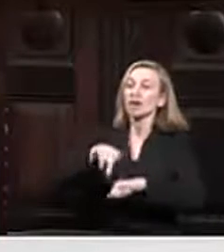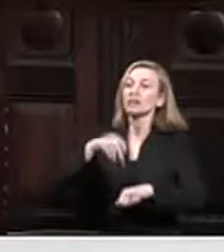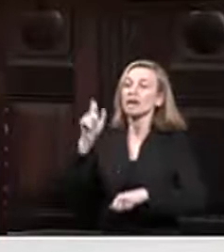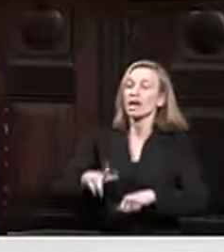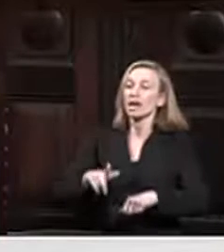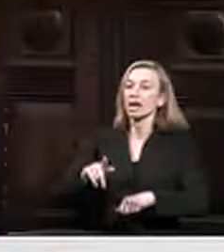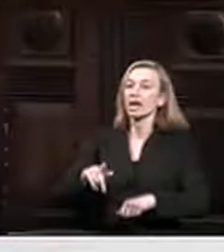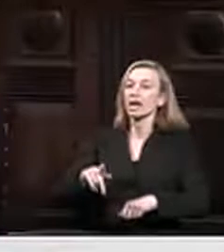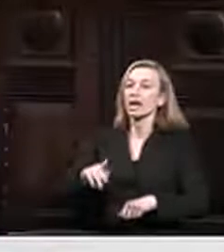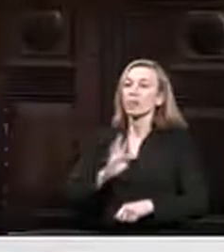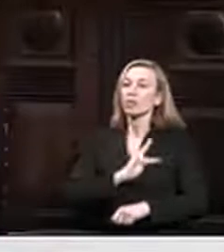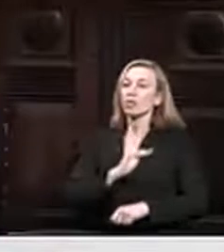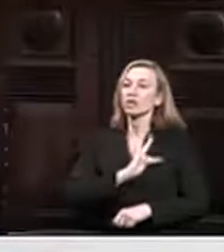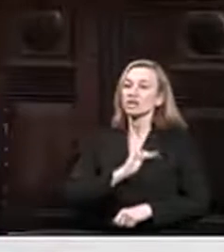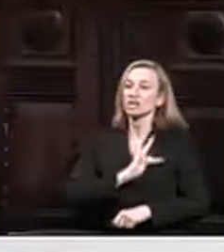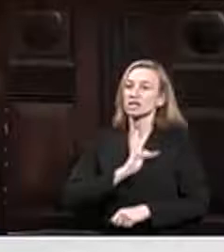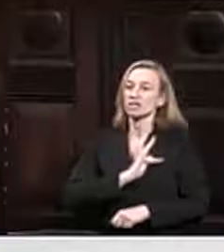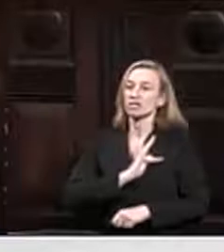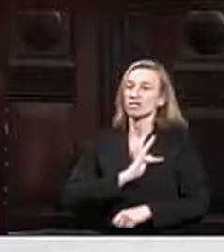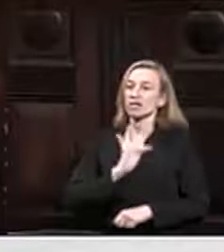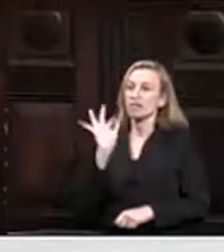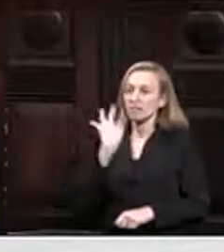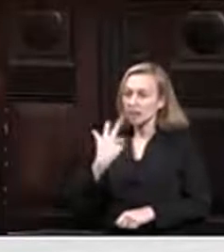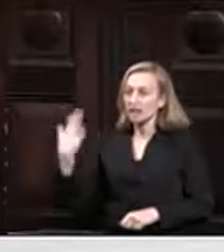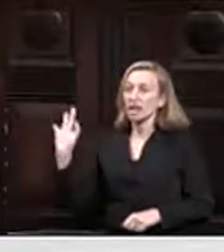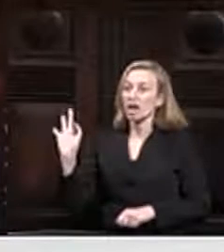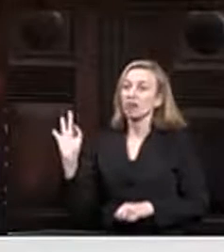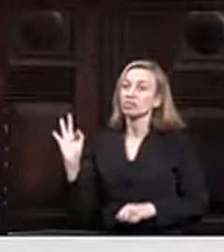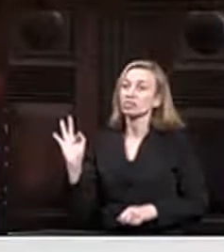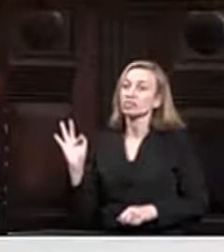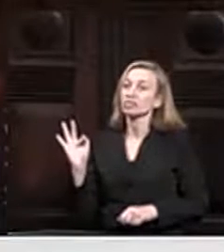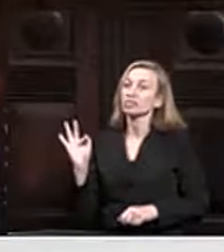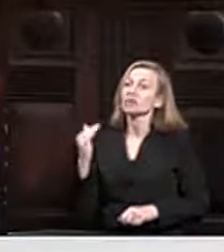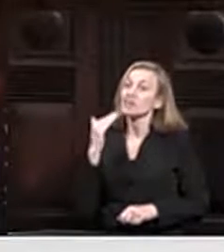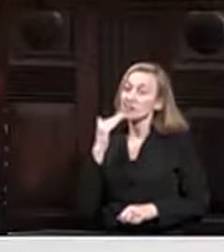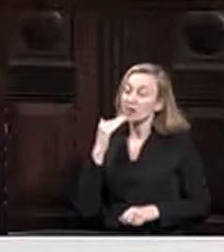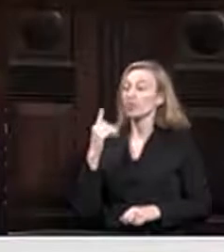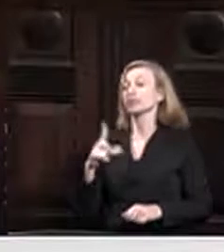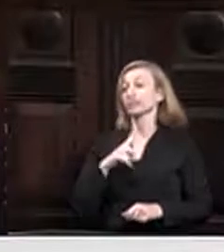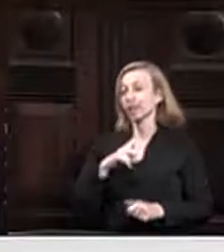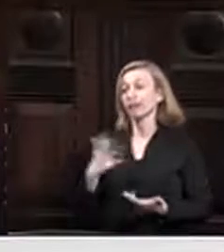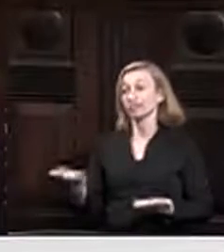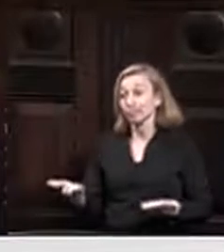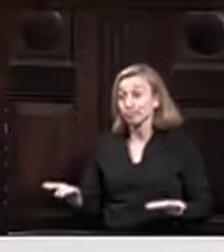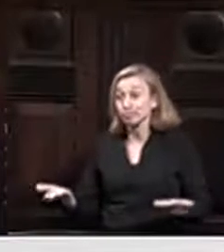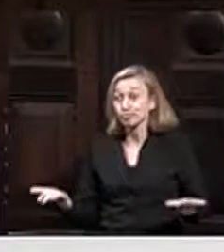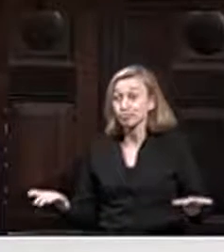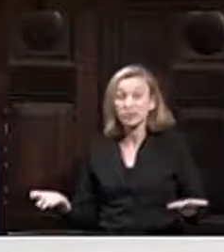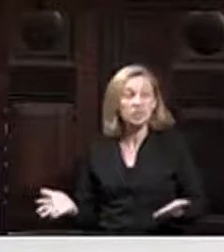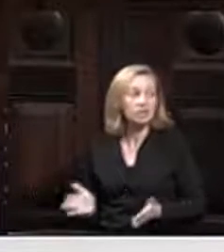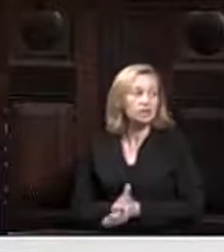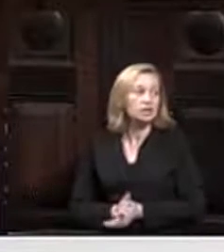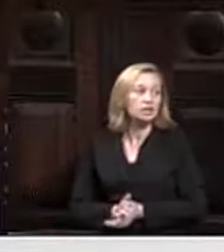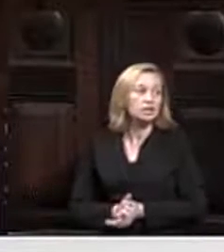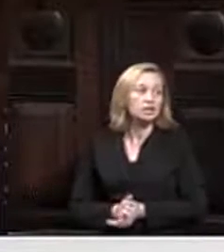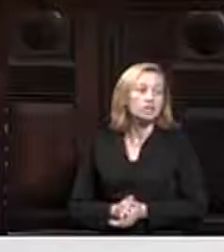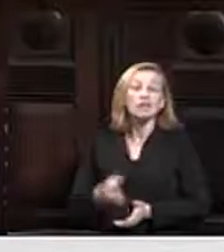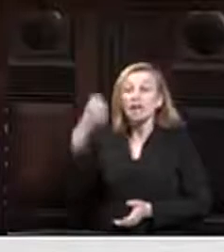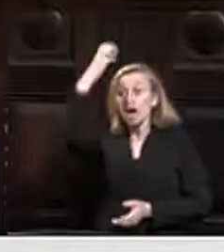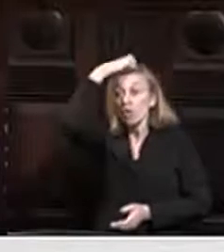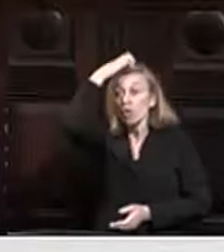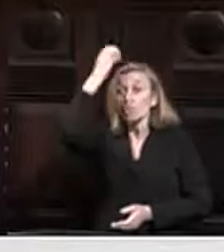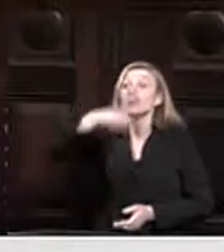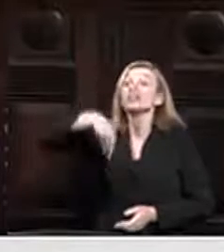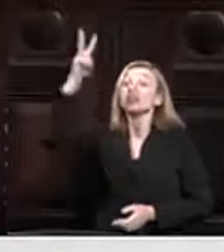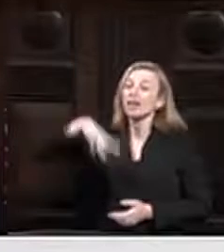Estão falhando na sua missão institucional. E a bomba arrebenta onde? Nas costas da Polícia